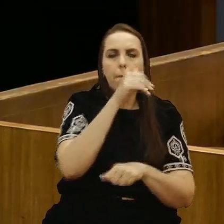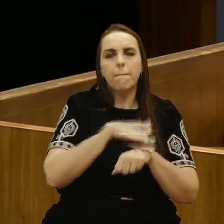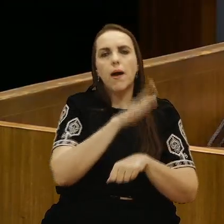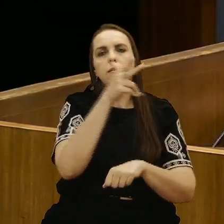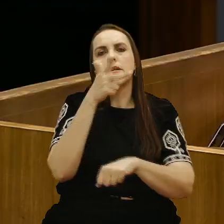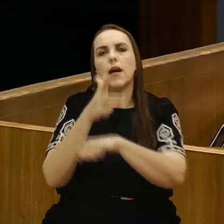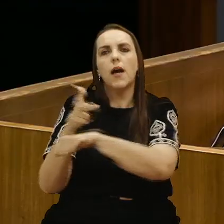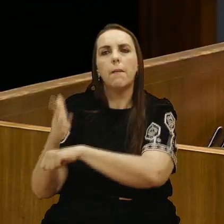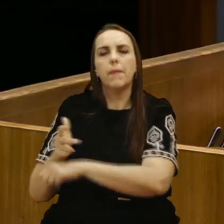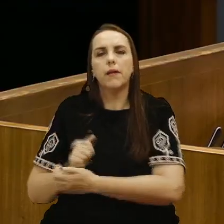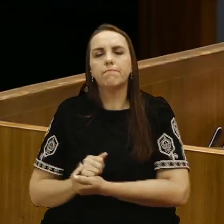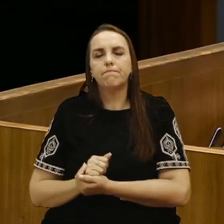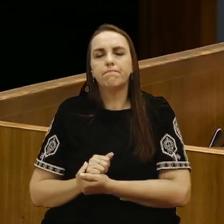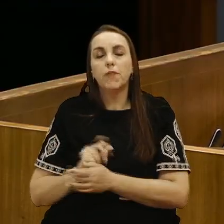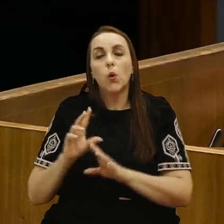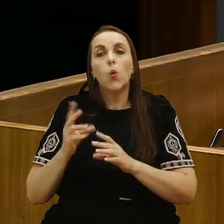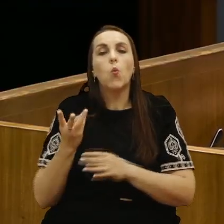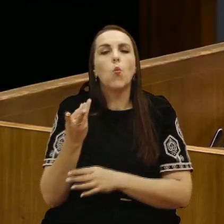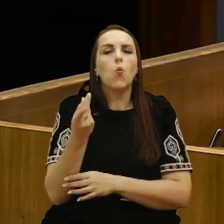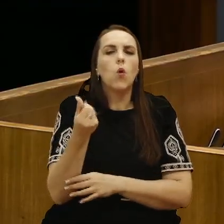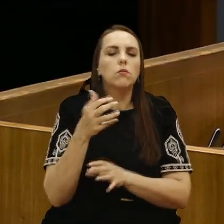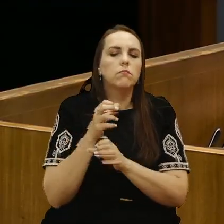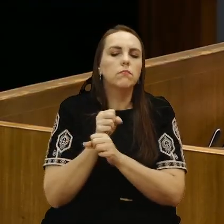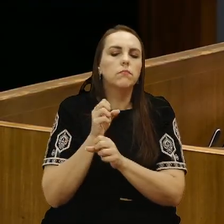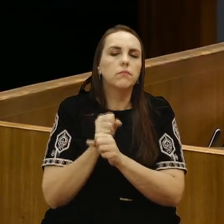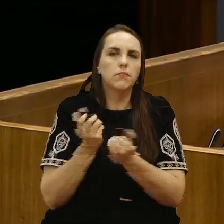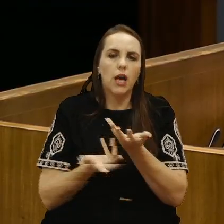Codeca economizou não precisando mais ir